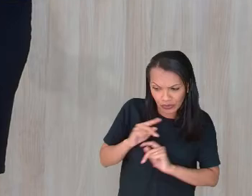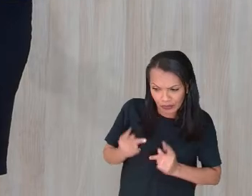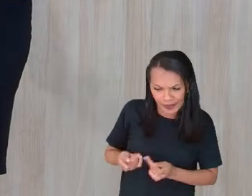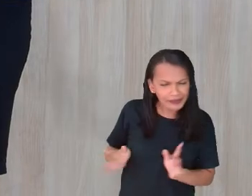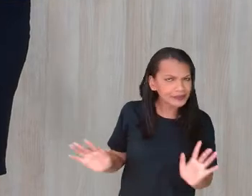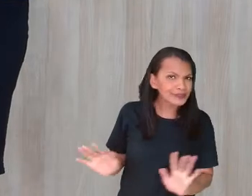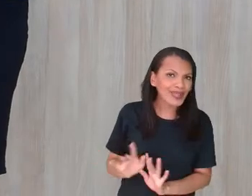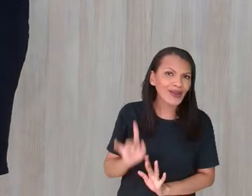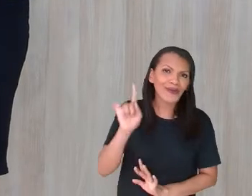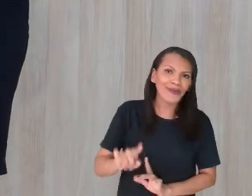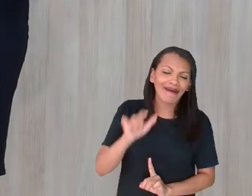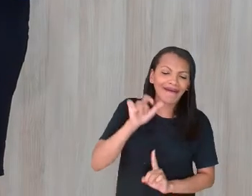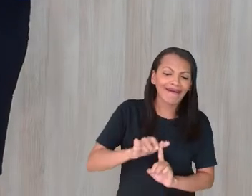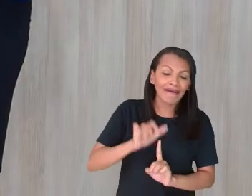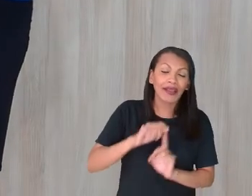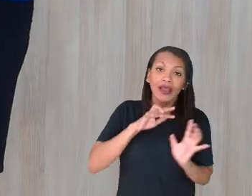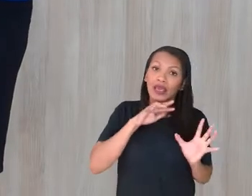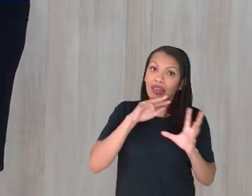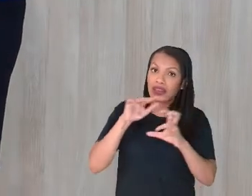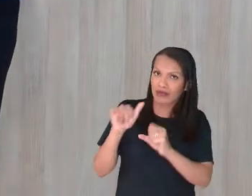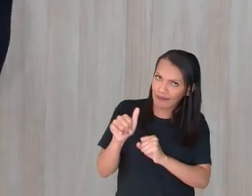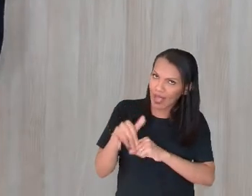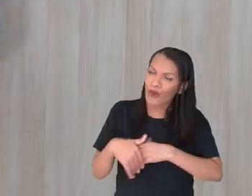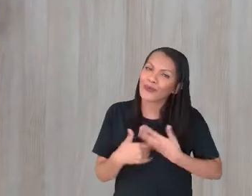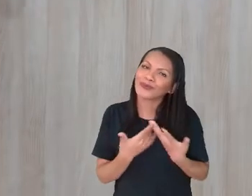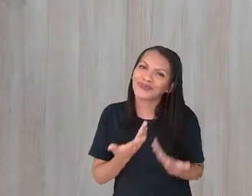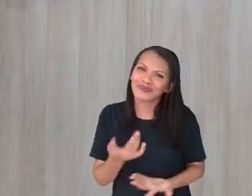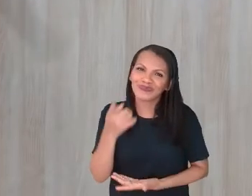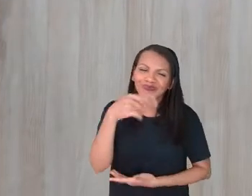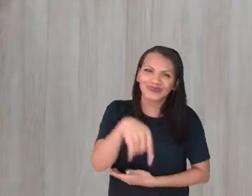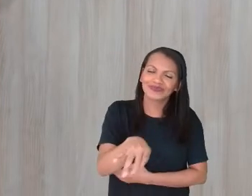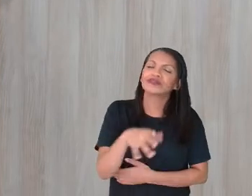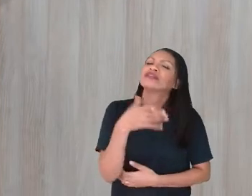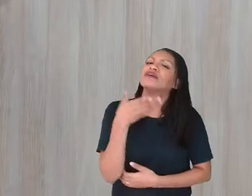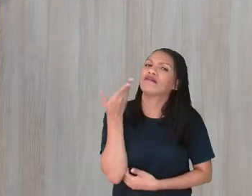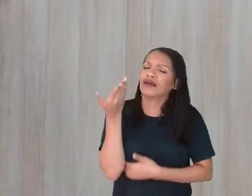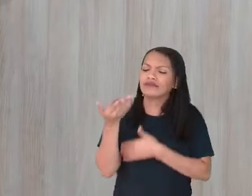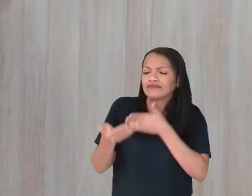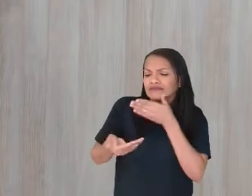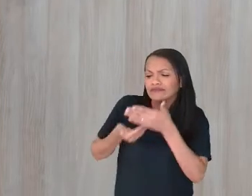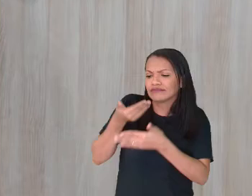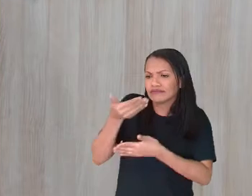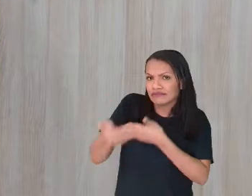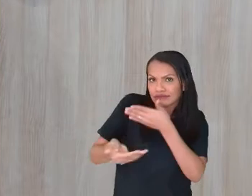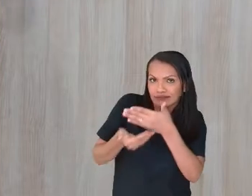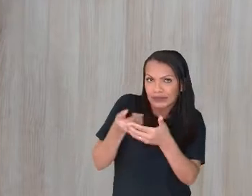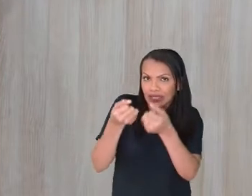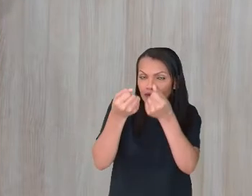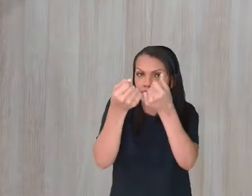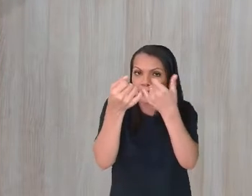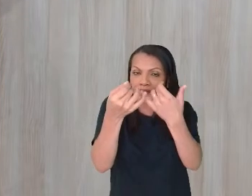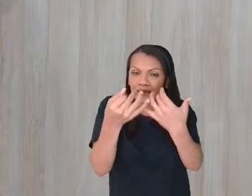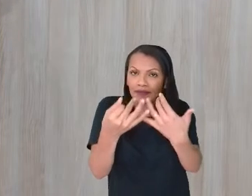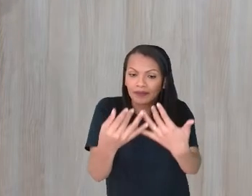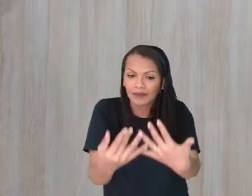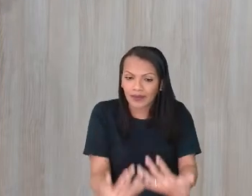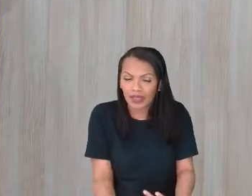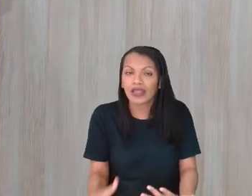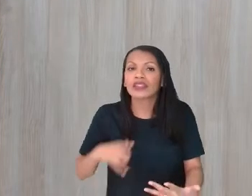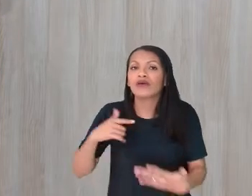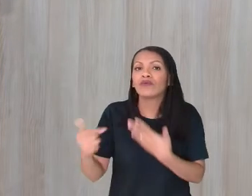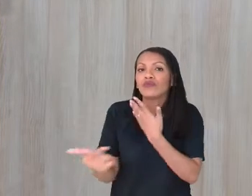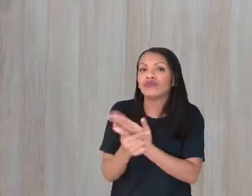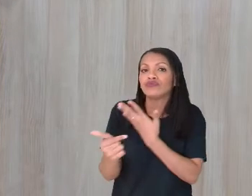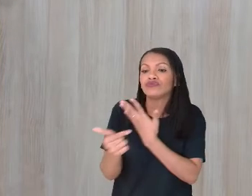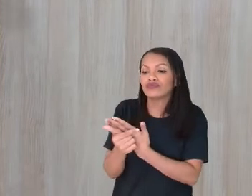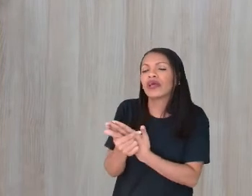nós somos superiores, né? E aí você vai criando uma narrativa que contém essa moral, que